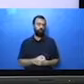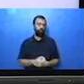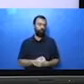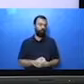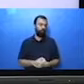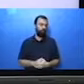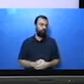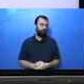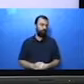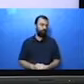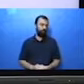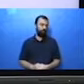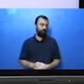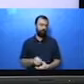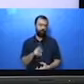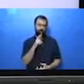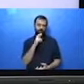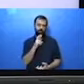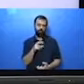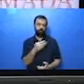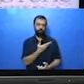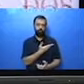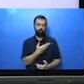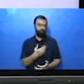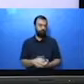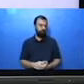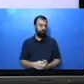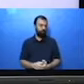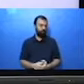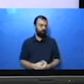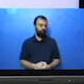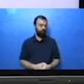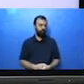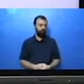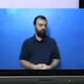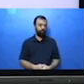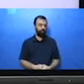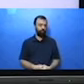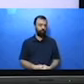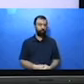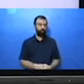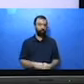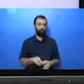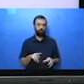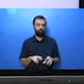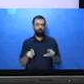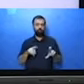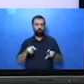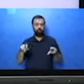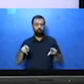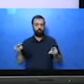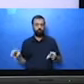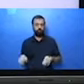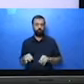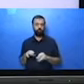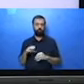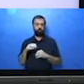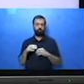De acordo com o que nós vimos, o relevo é a variação da